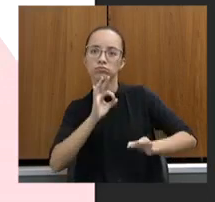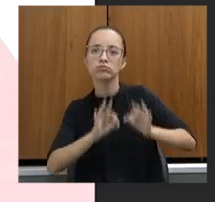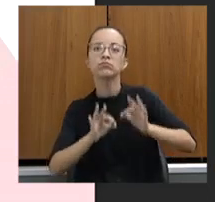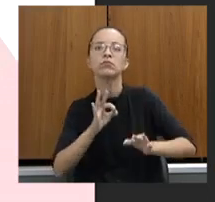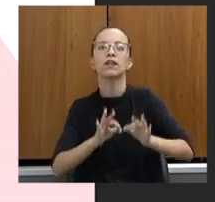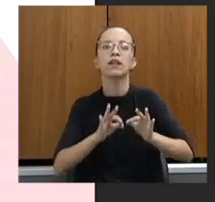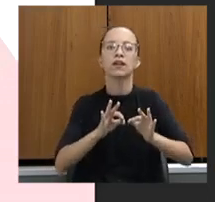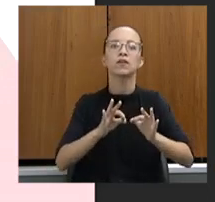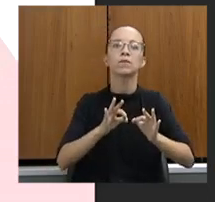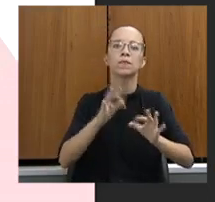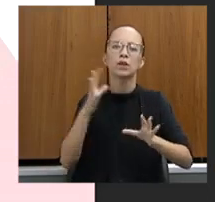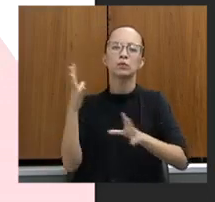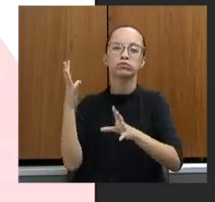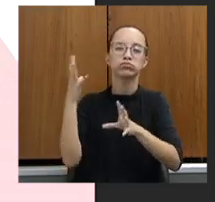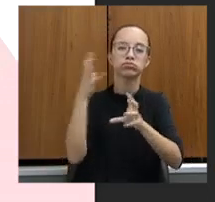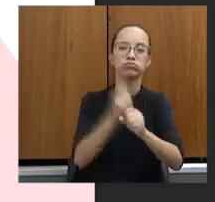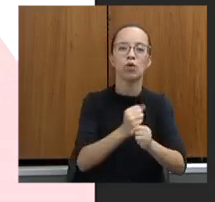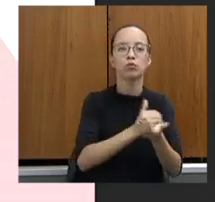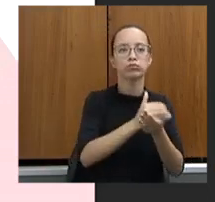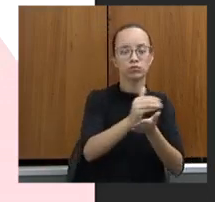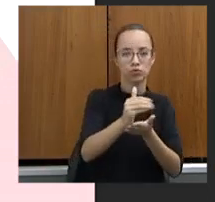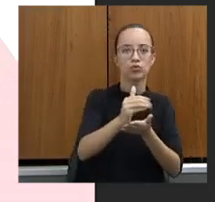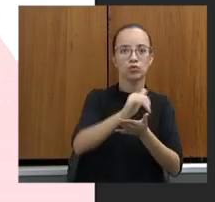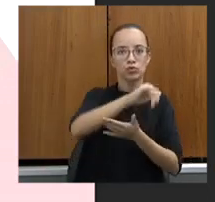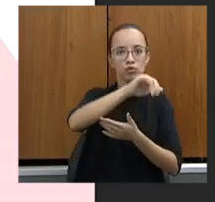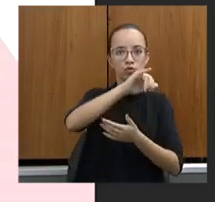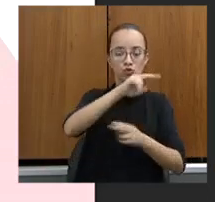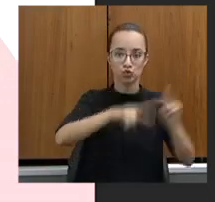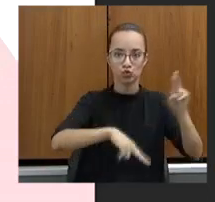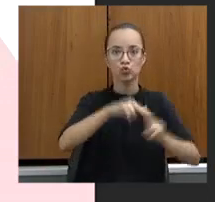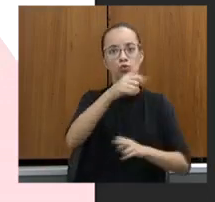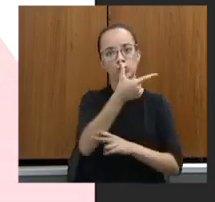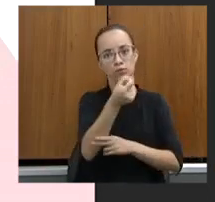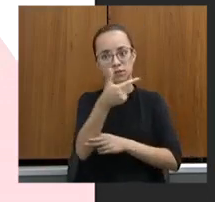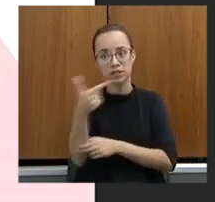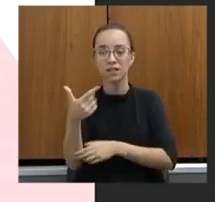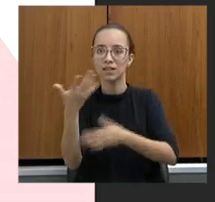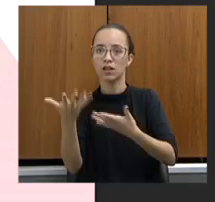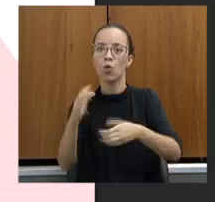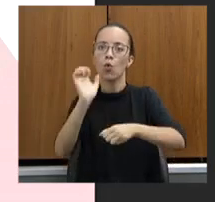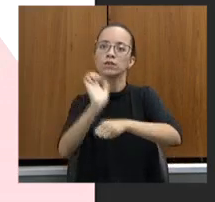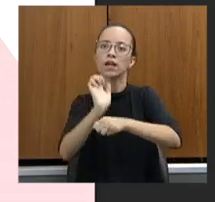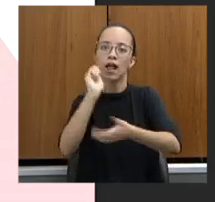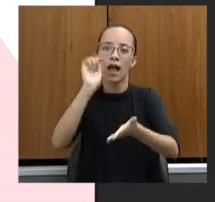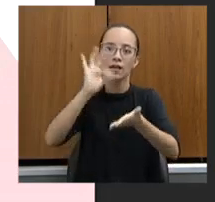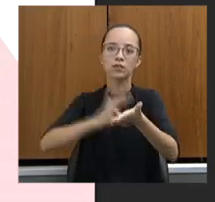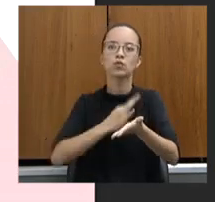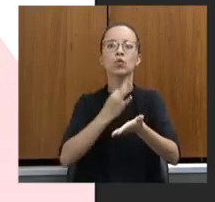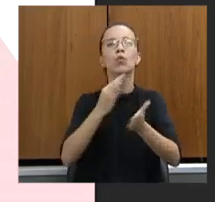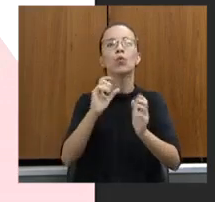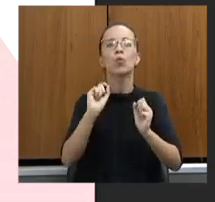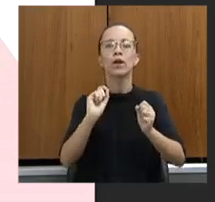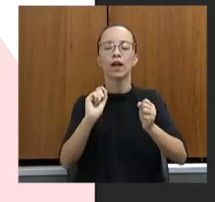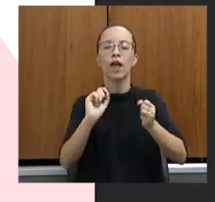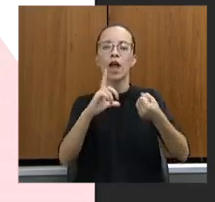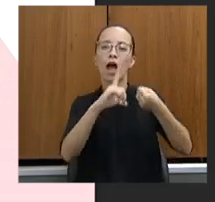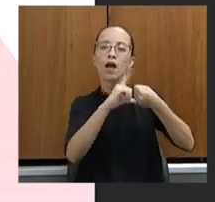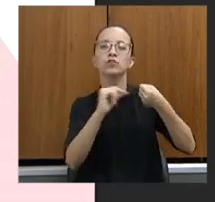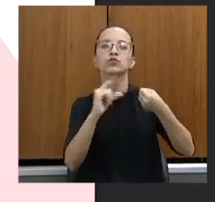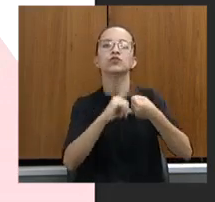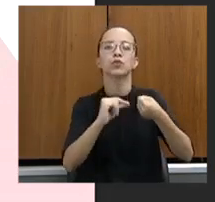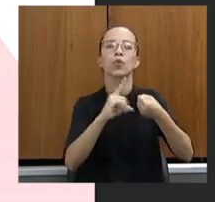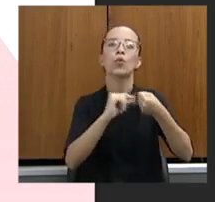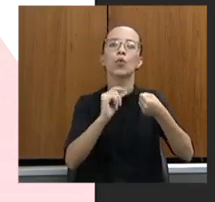restos a pagar a partir de junho de 2022 o estado assinou o artigo 23 da lei complementar 178